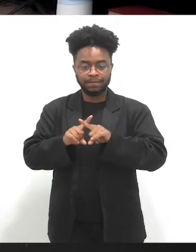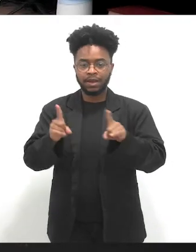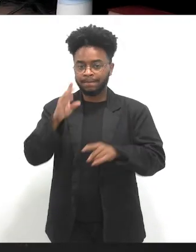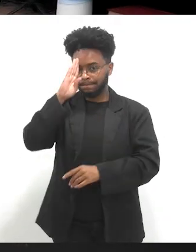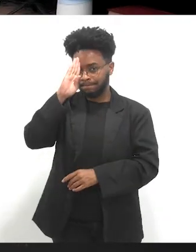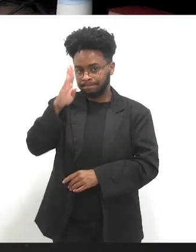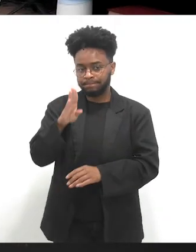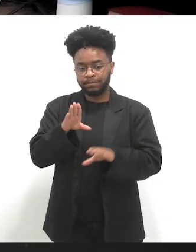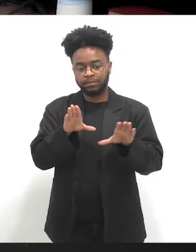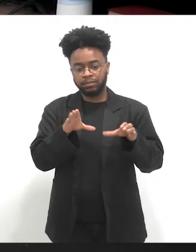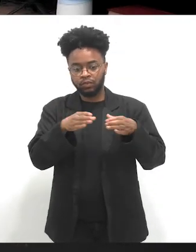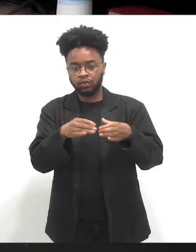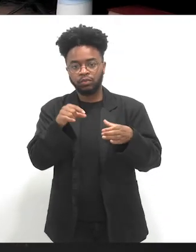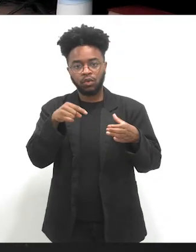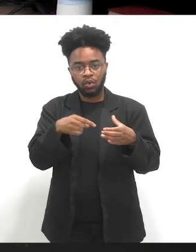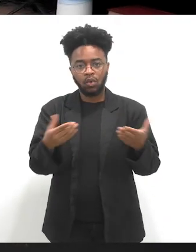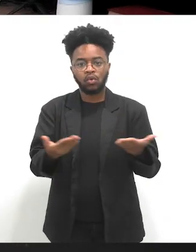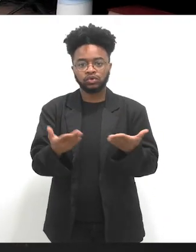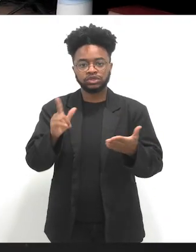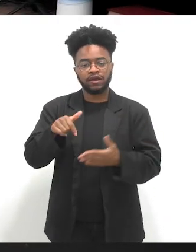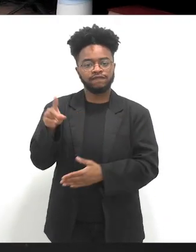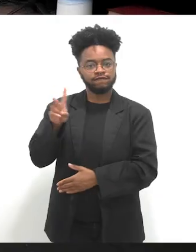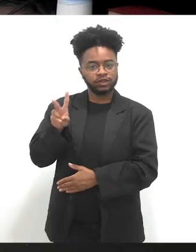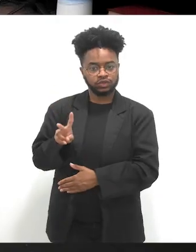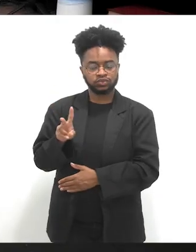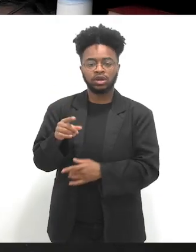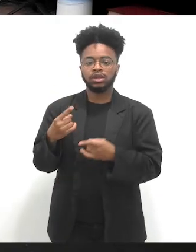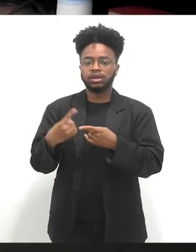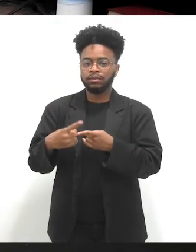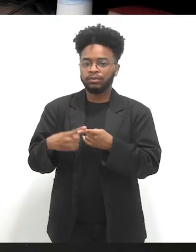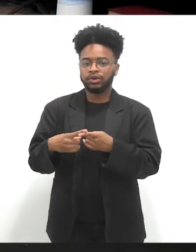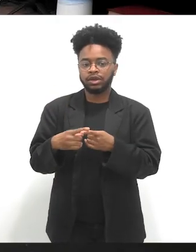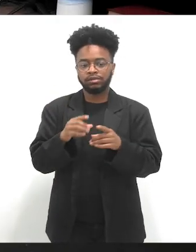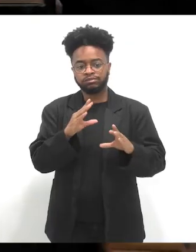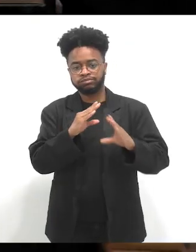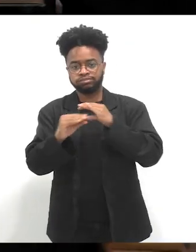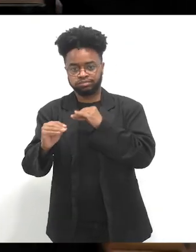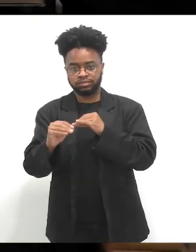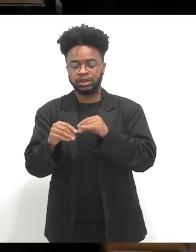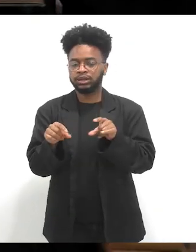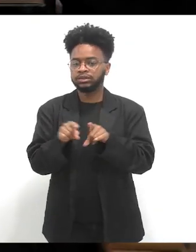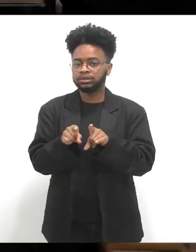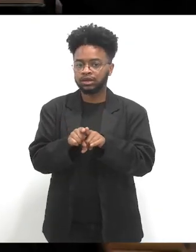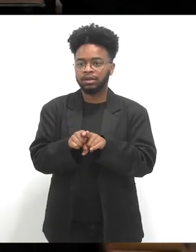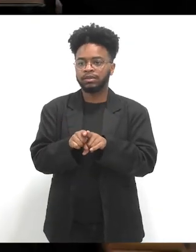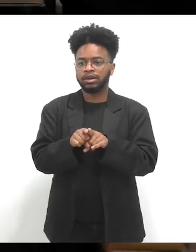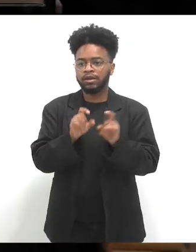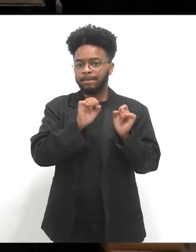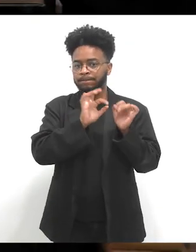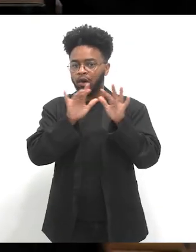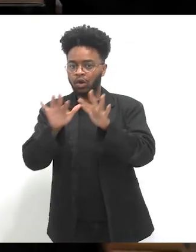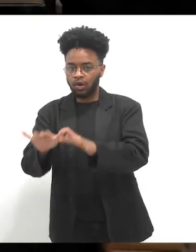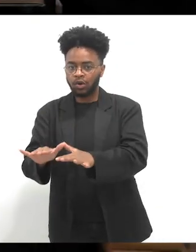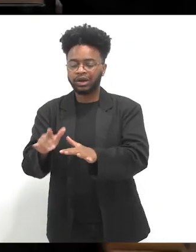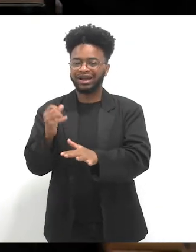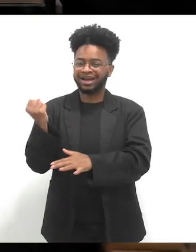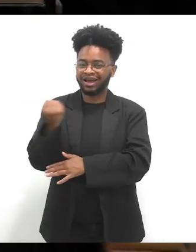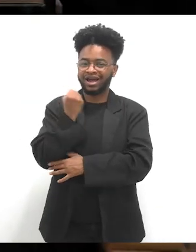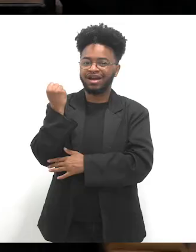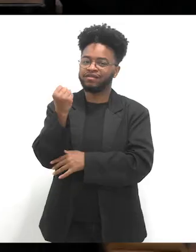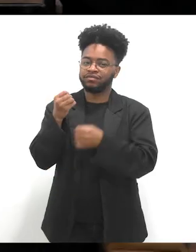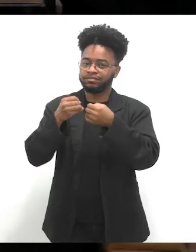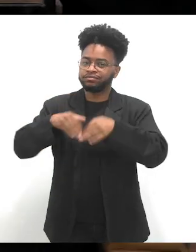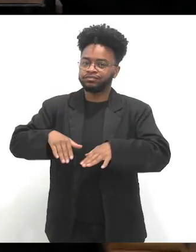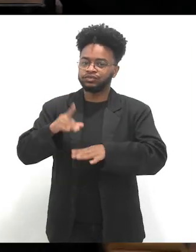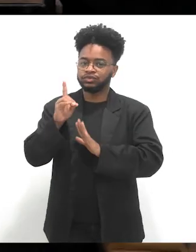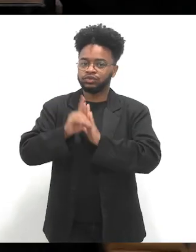mas o nosso principal público hoje em dia são venezuelanos, é a Venezuela, vindo numa situação de grave e